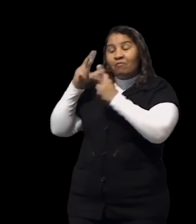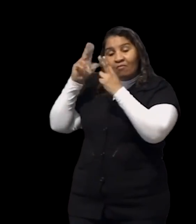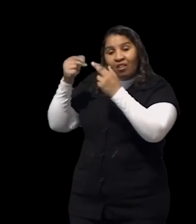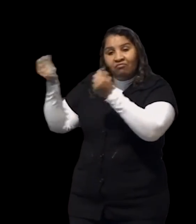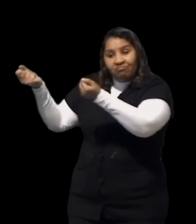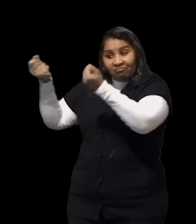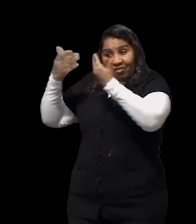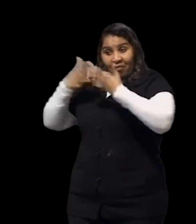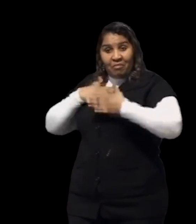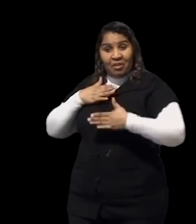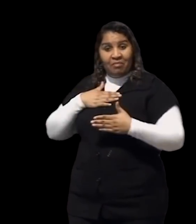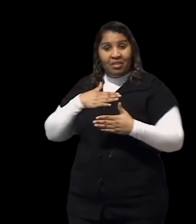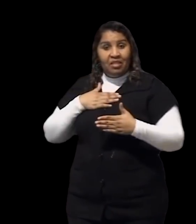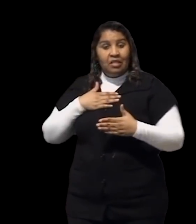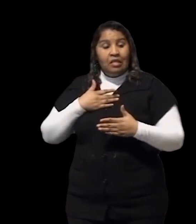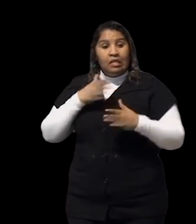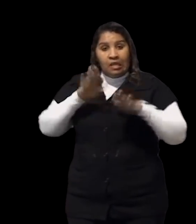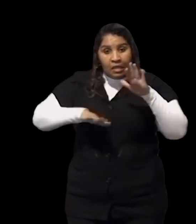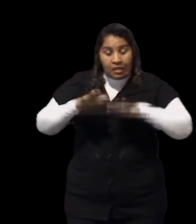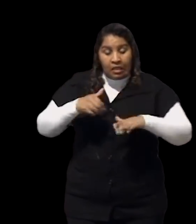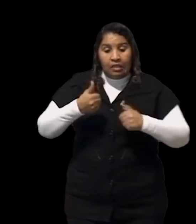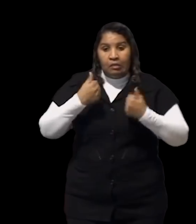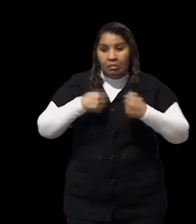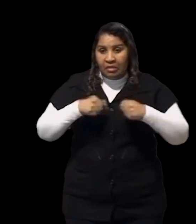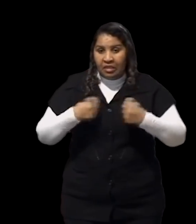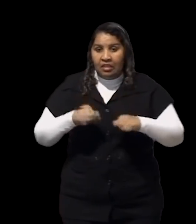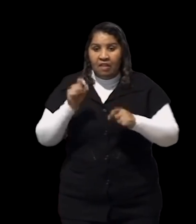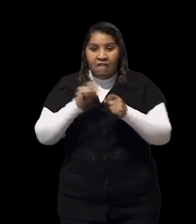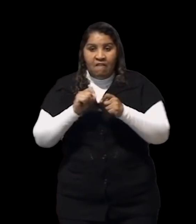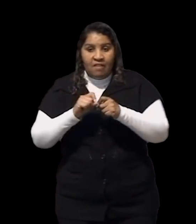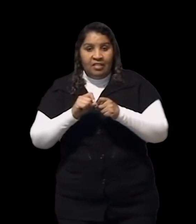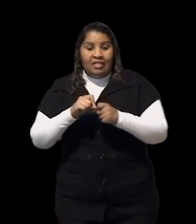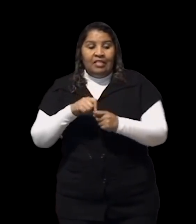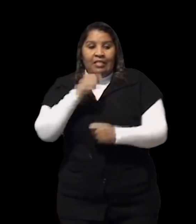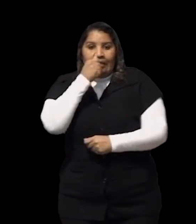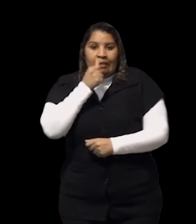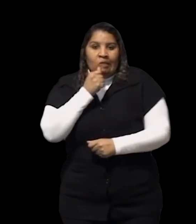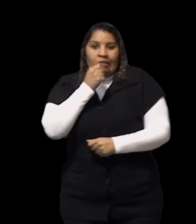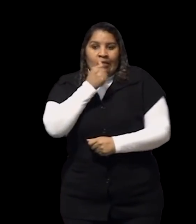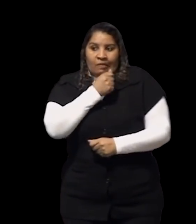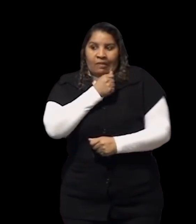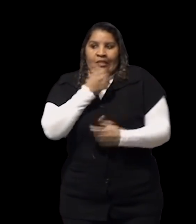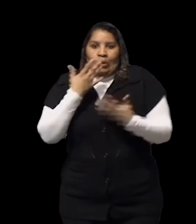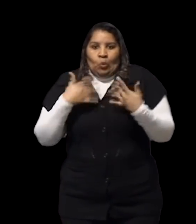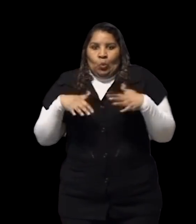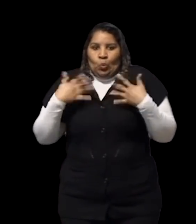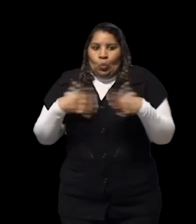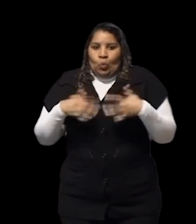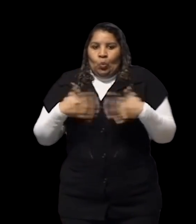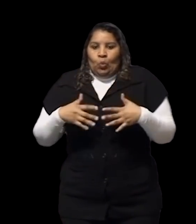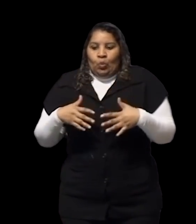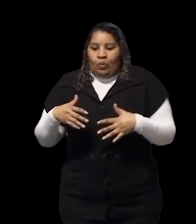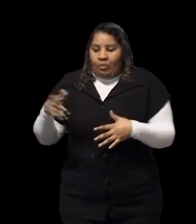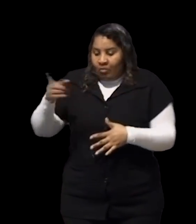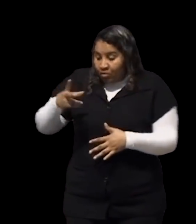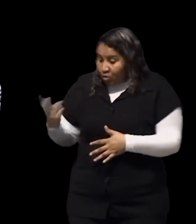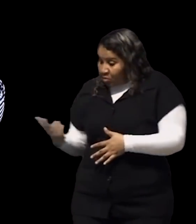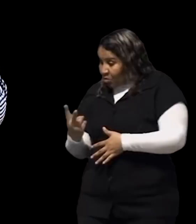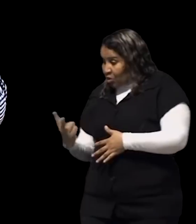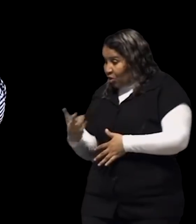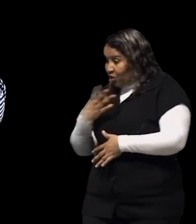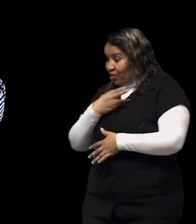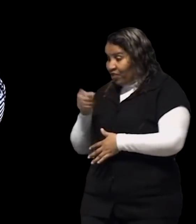para fazer para que meus filhos tivesse uma percepção muito clara que pai é um protetor pai é alguém que da